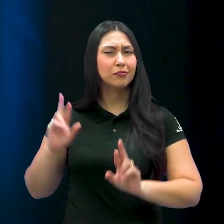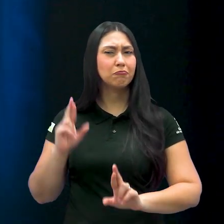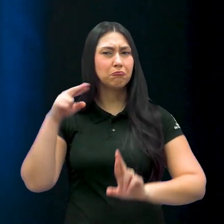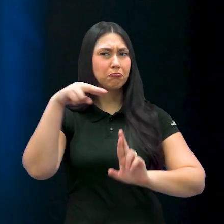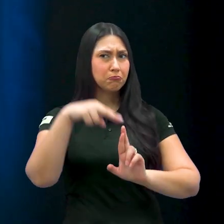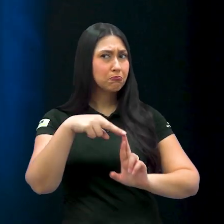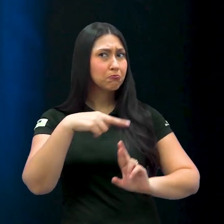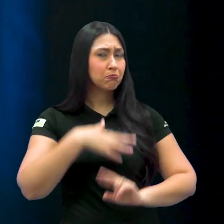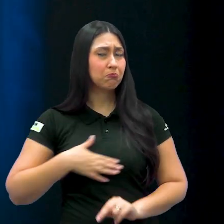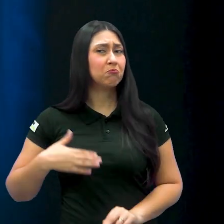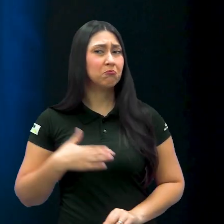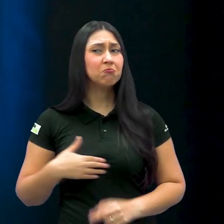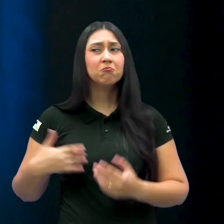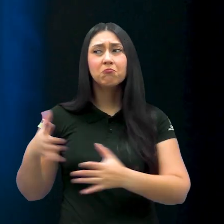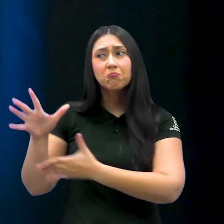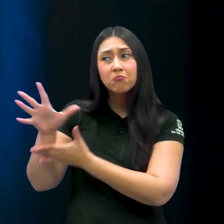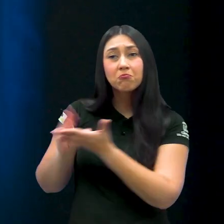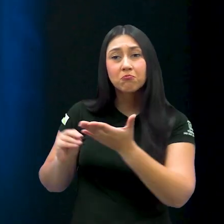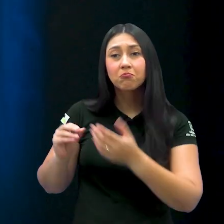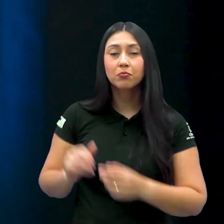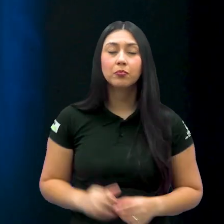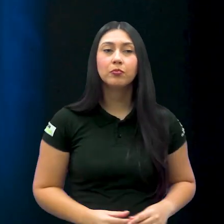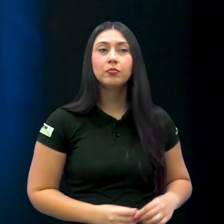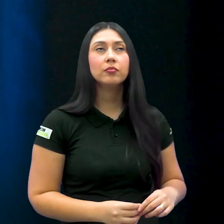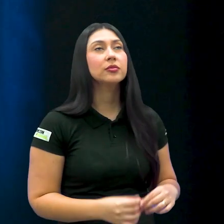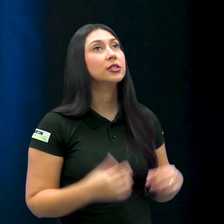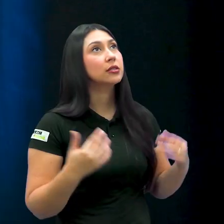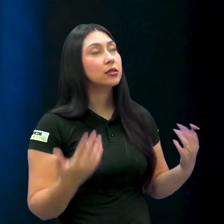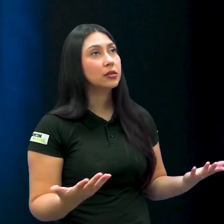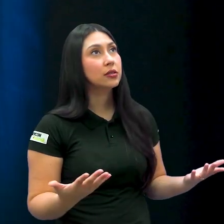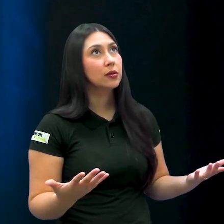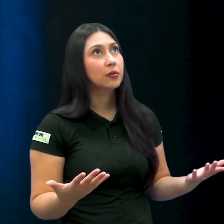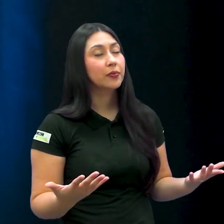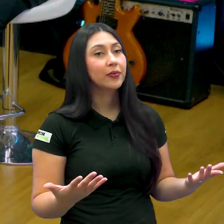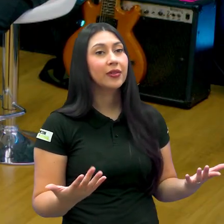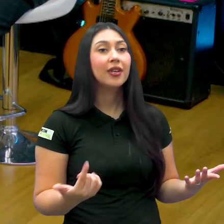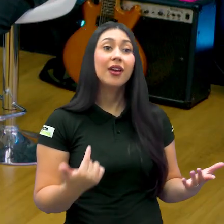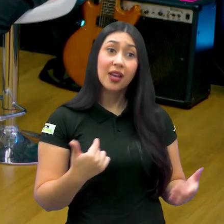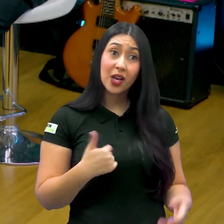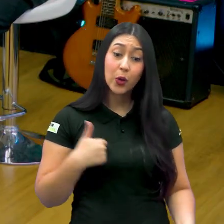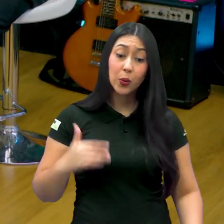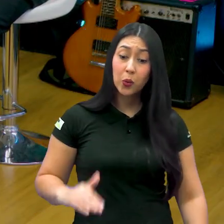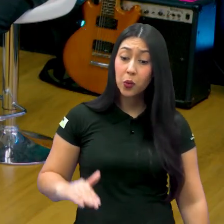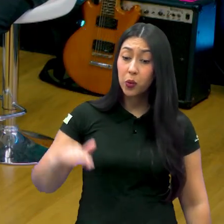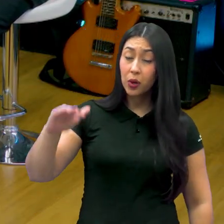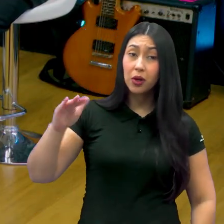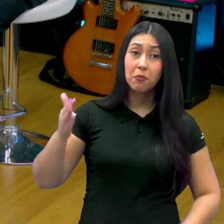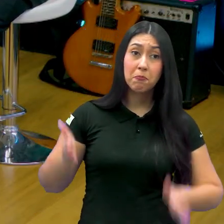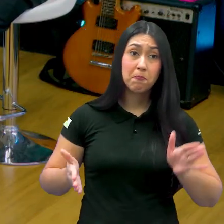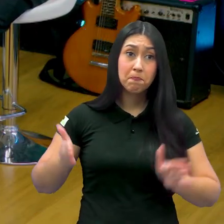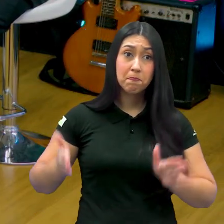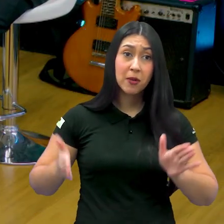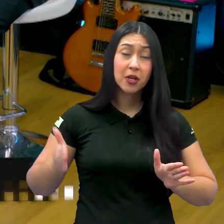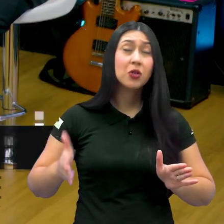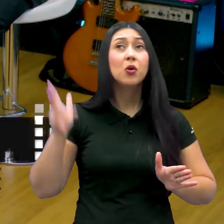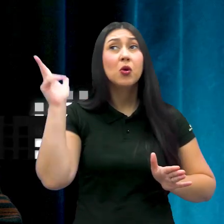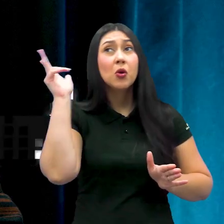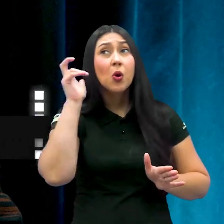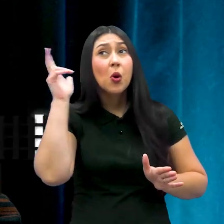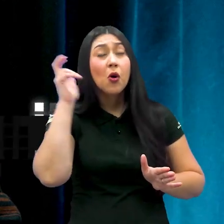algo para definir aí? Tem algo que você curta, que você quis trazer para esse álbum? Assim, eu sou uma pessoa que